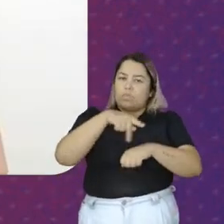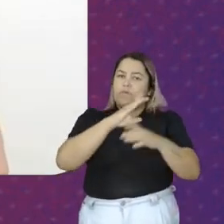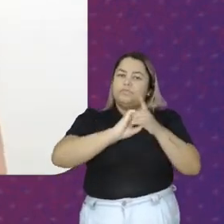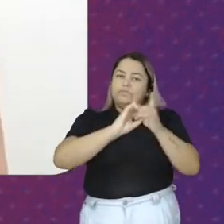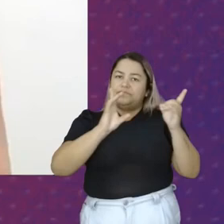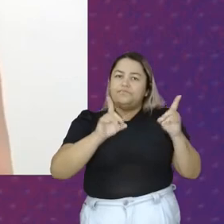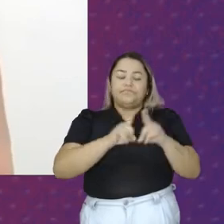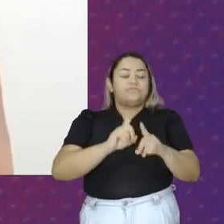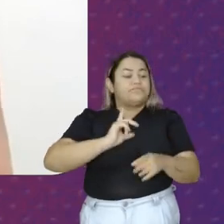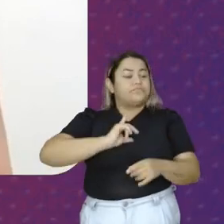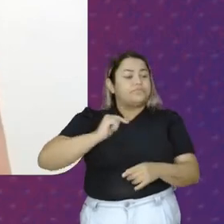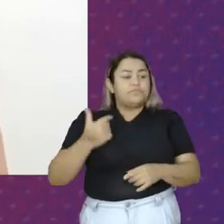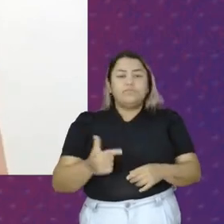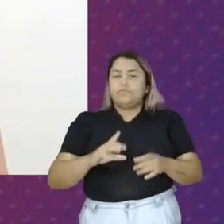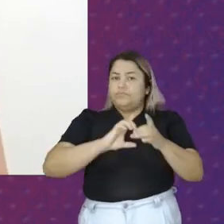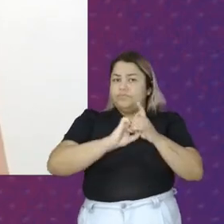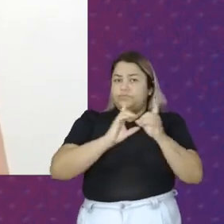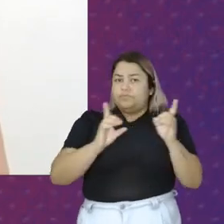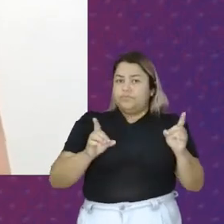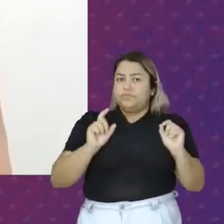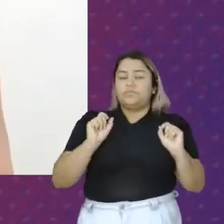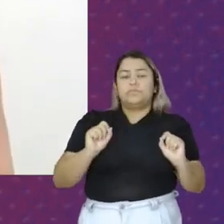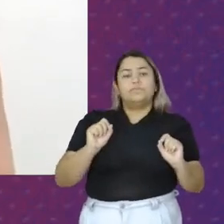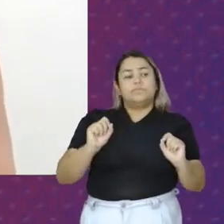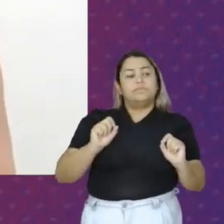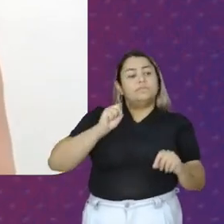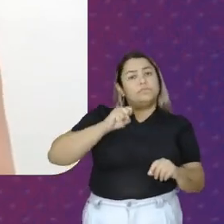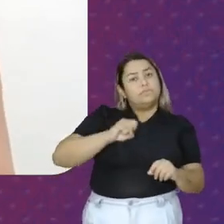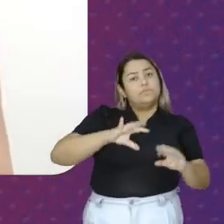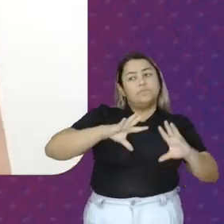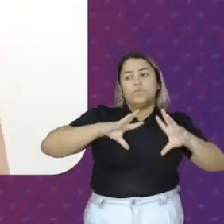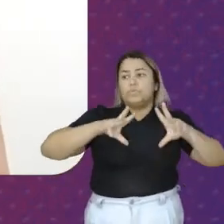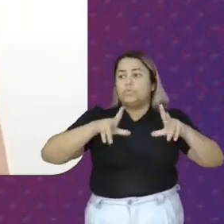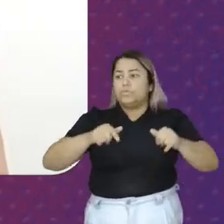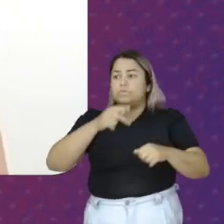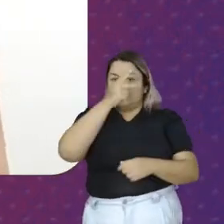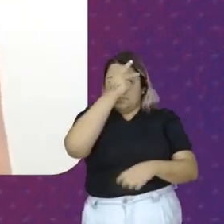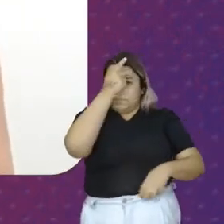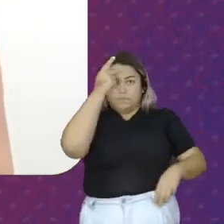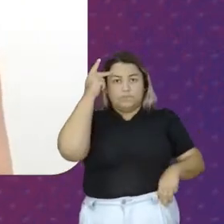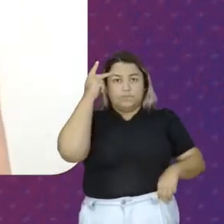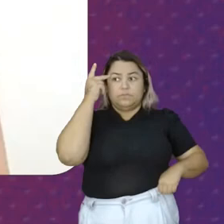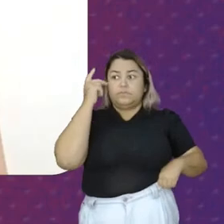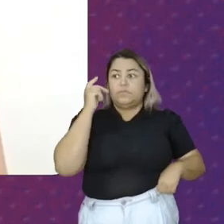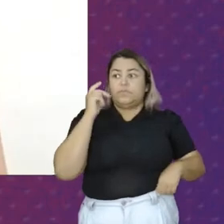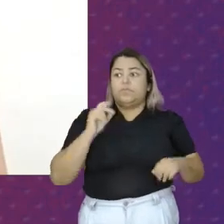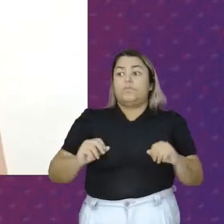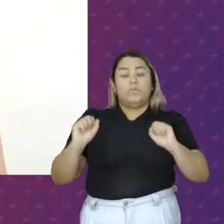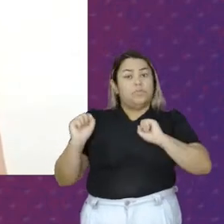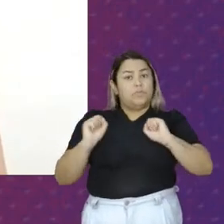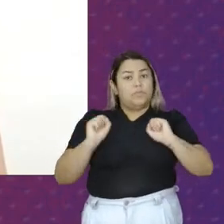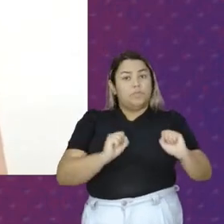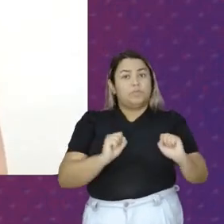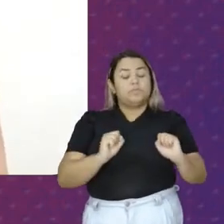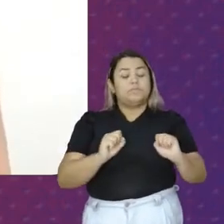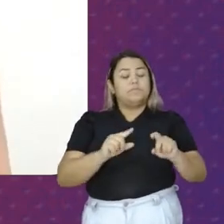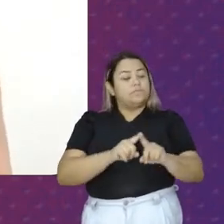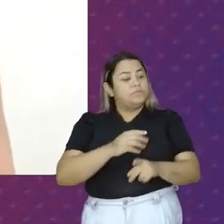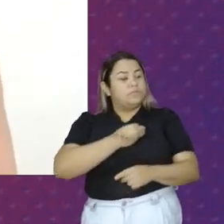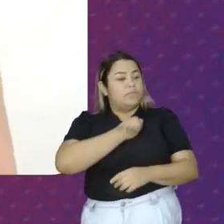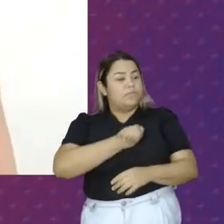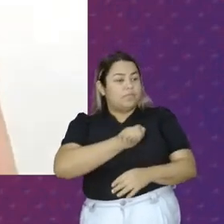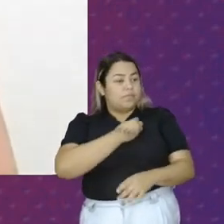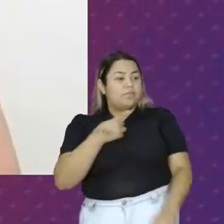democrático, não haverá democracia se todas as pessoas não puderem participar plenamente. Então,